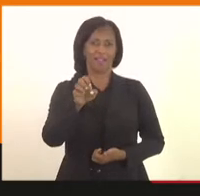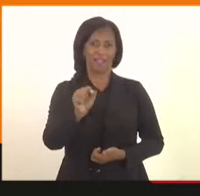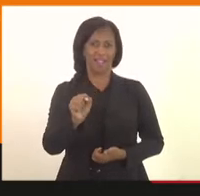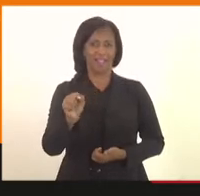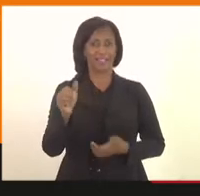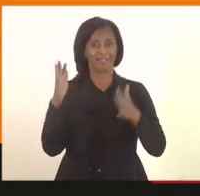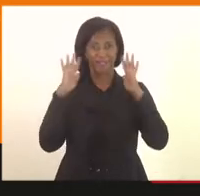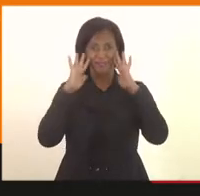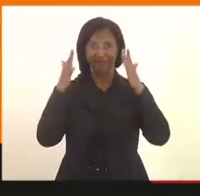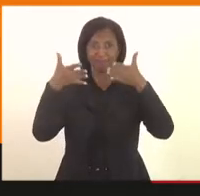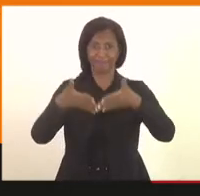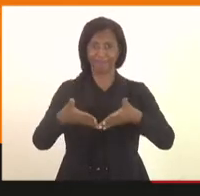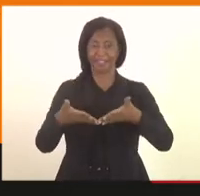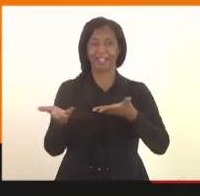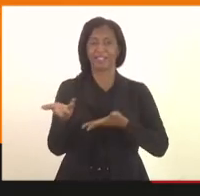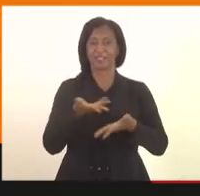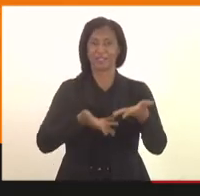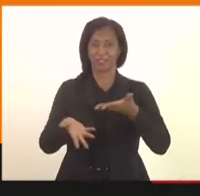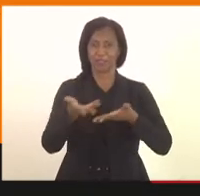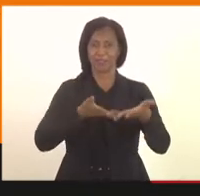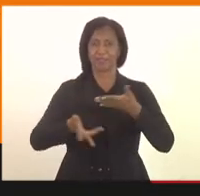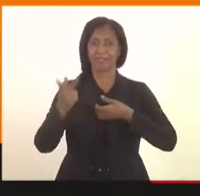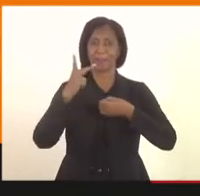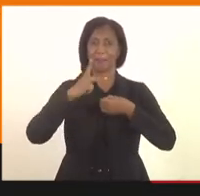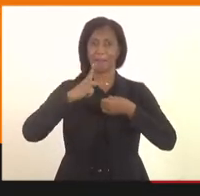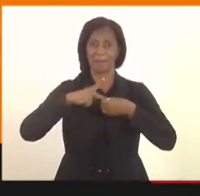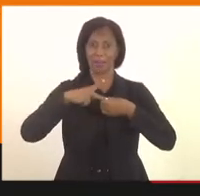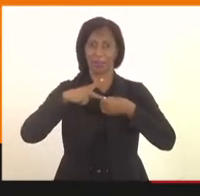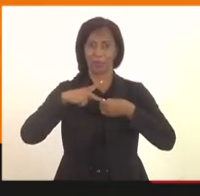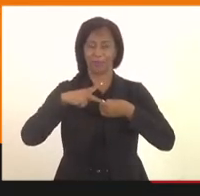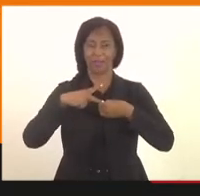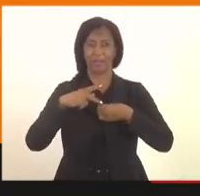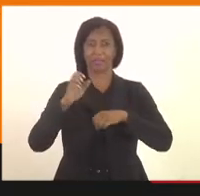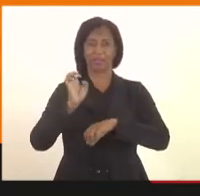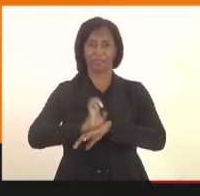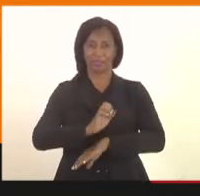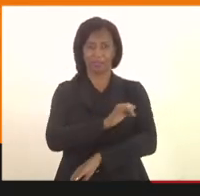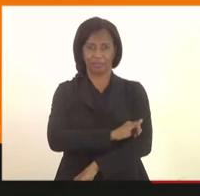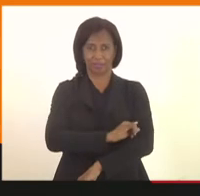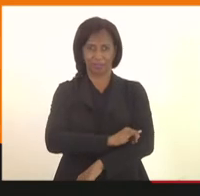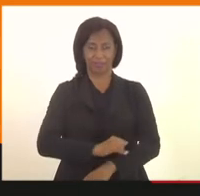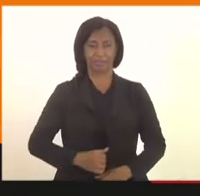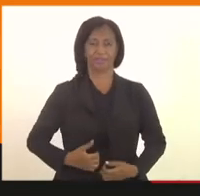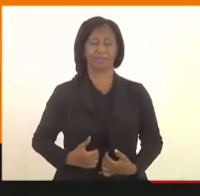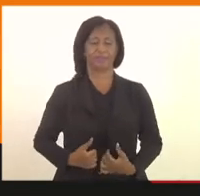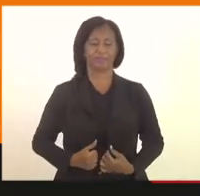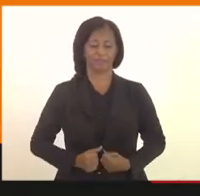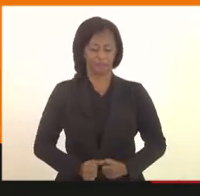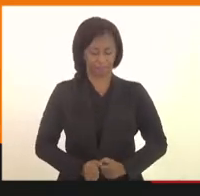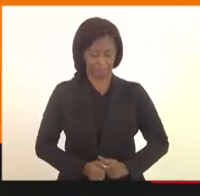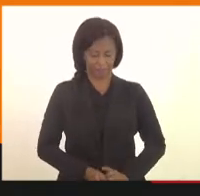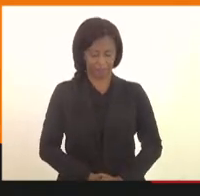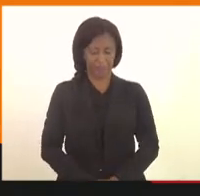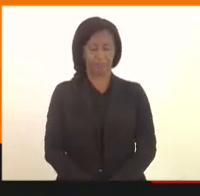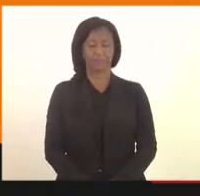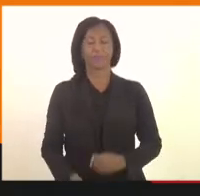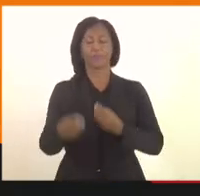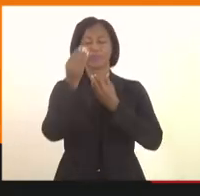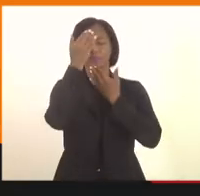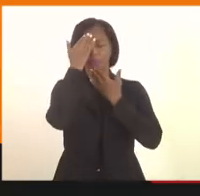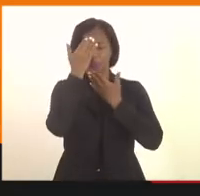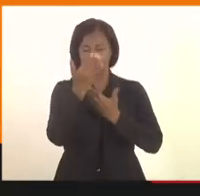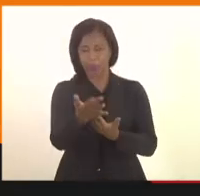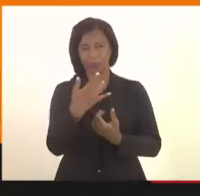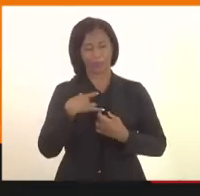um pouco mais às parcerias com a Petrobras no estado do Rio, tá bem? Obrigado, doutora Beatriz. Muito obrigada, me